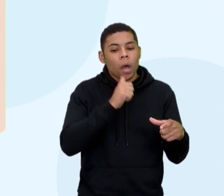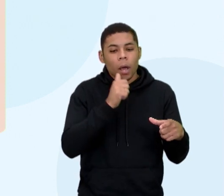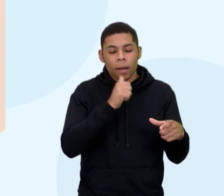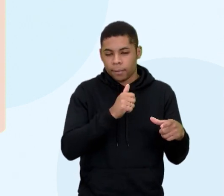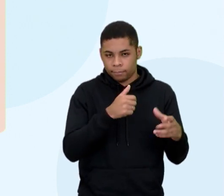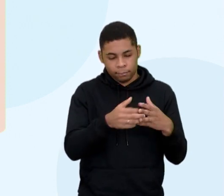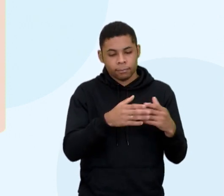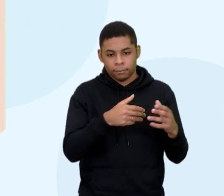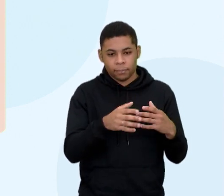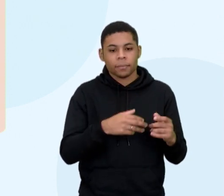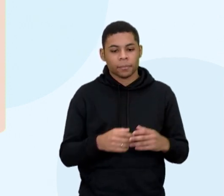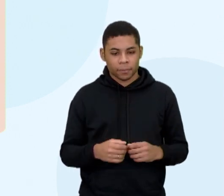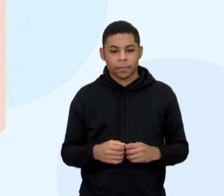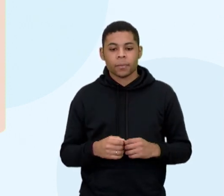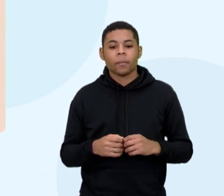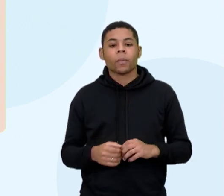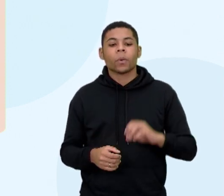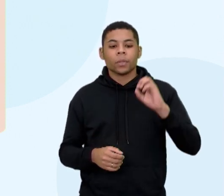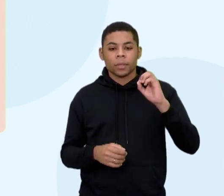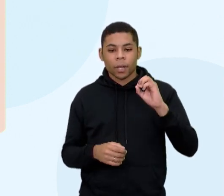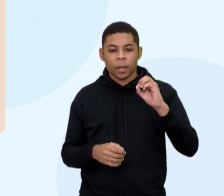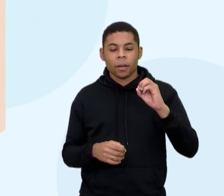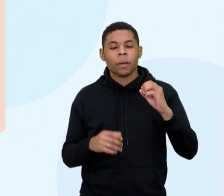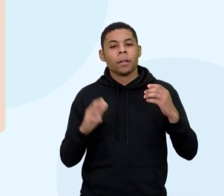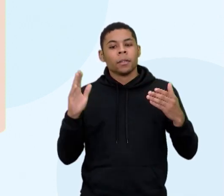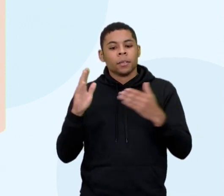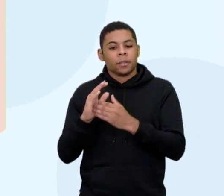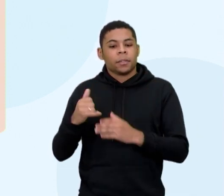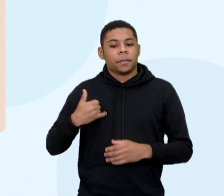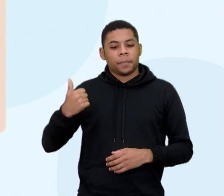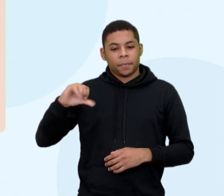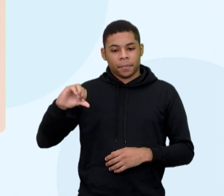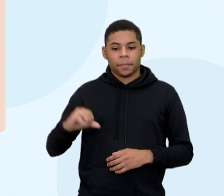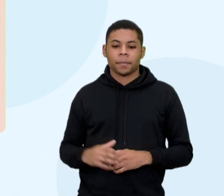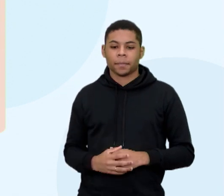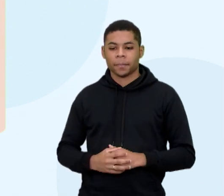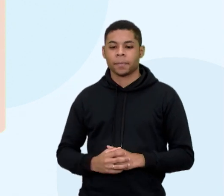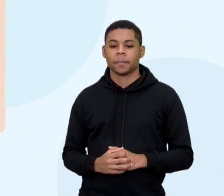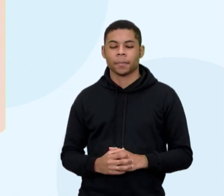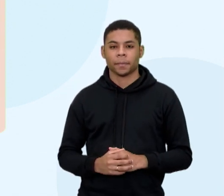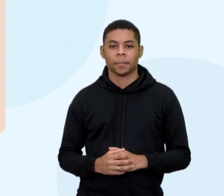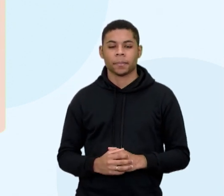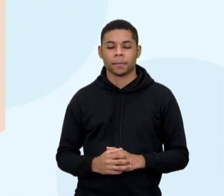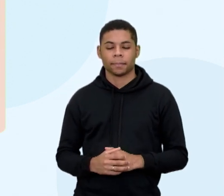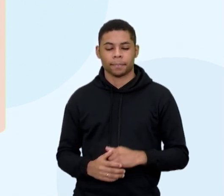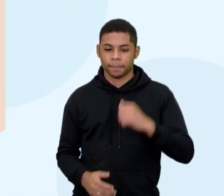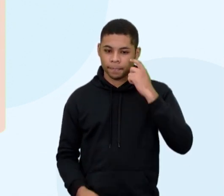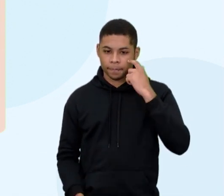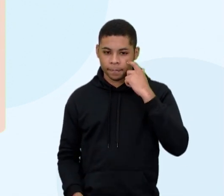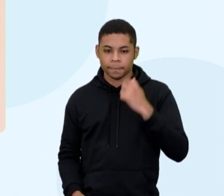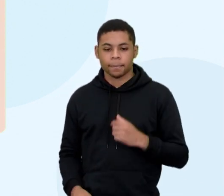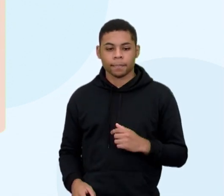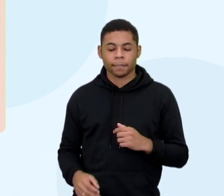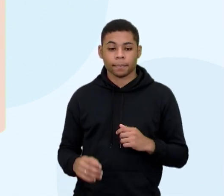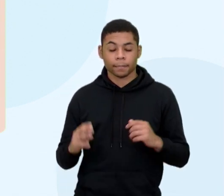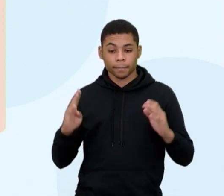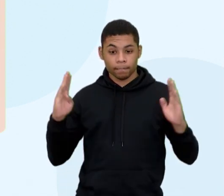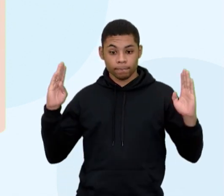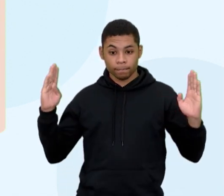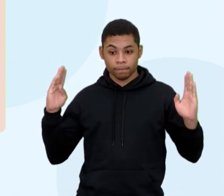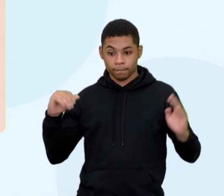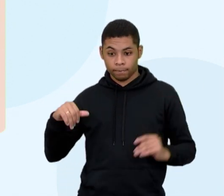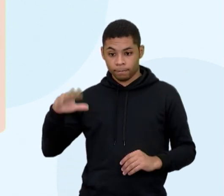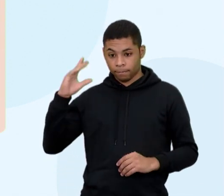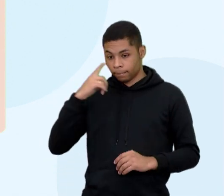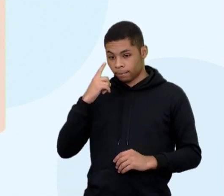faixa do 0 a 19 anos. Quando a gente passa dessa faixa, pegando a faixa mais adulta, a gente